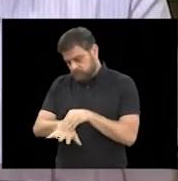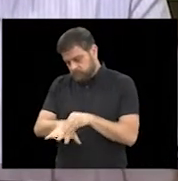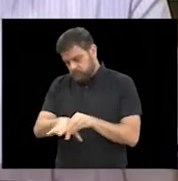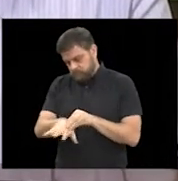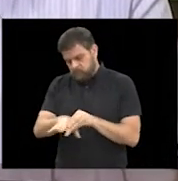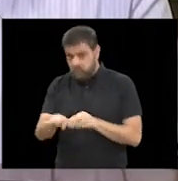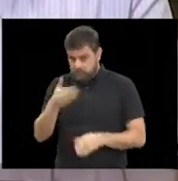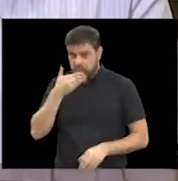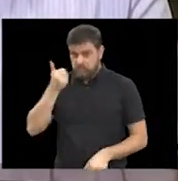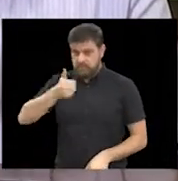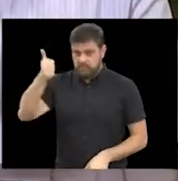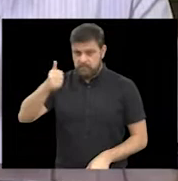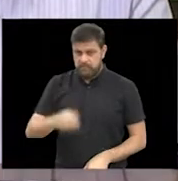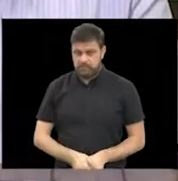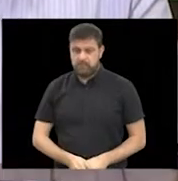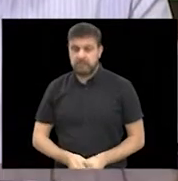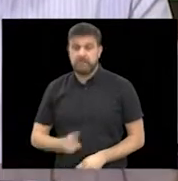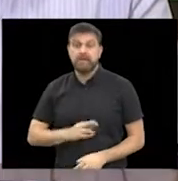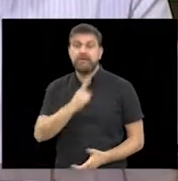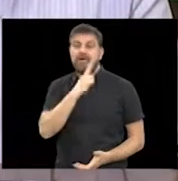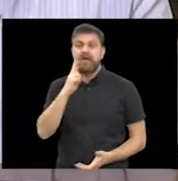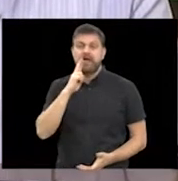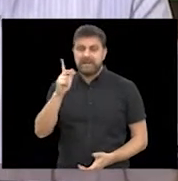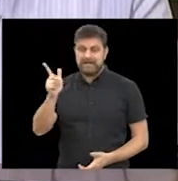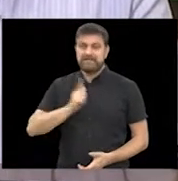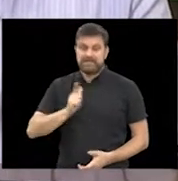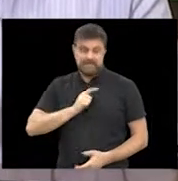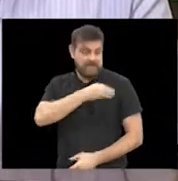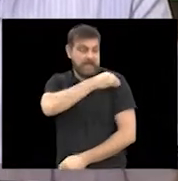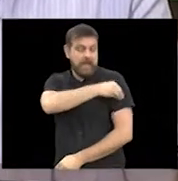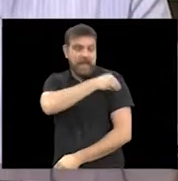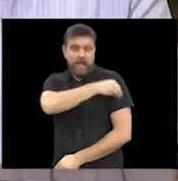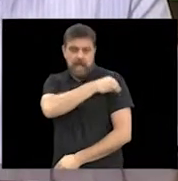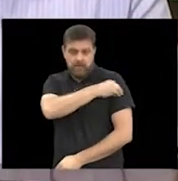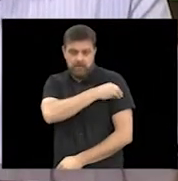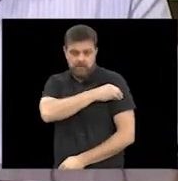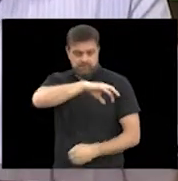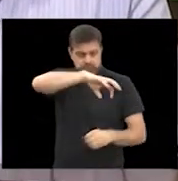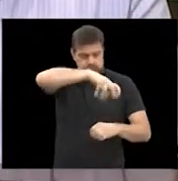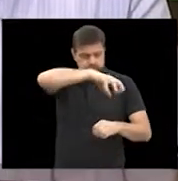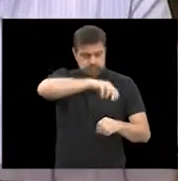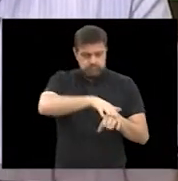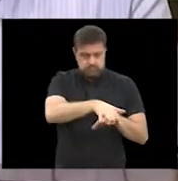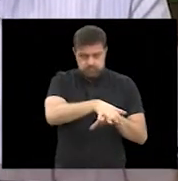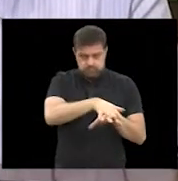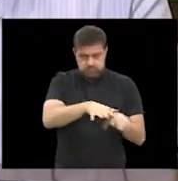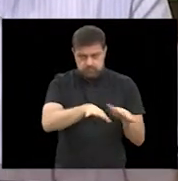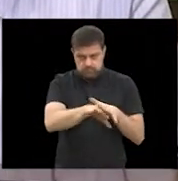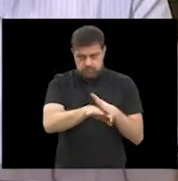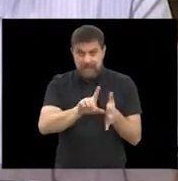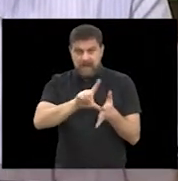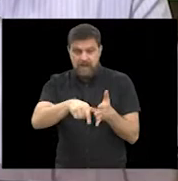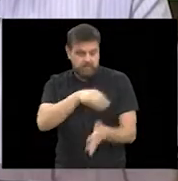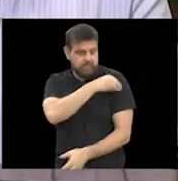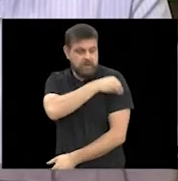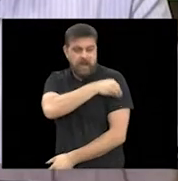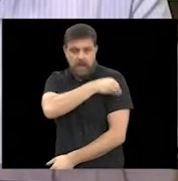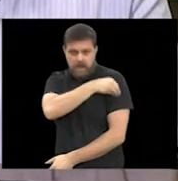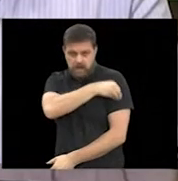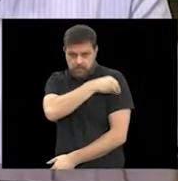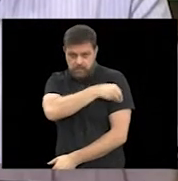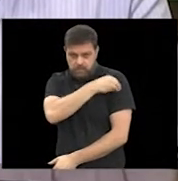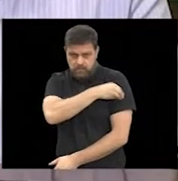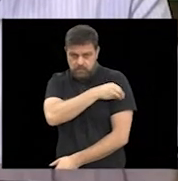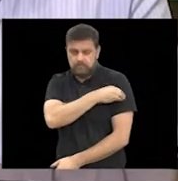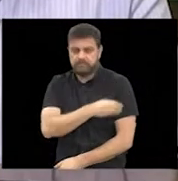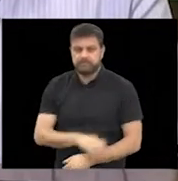melhor. Por isso que nos restaurantes existe isso daí, você lava as mãos e tem o álcool gel lá hoje para fazer